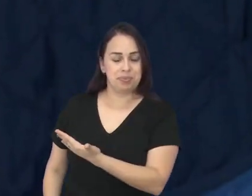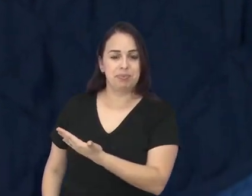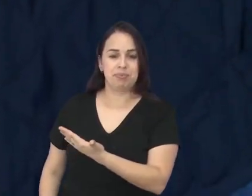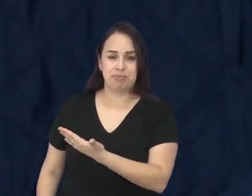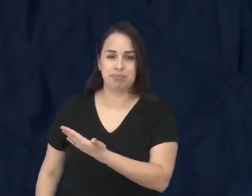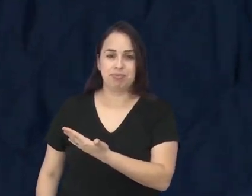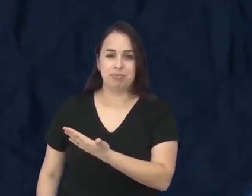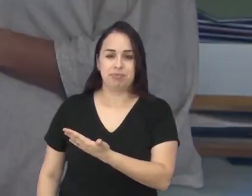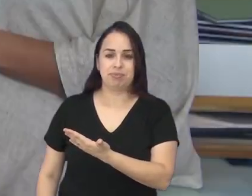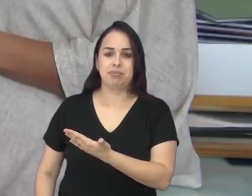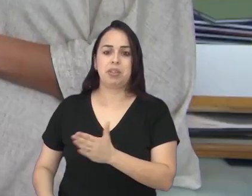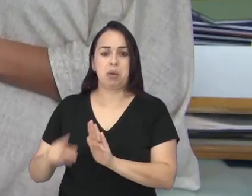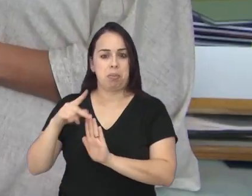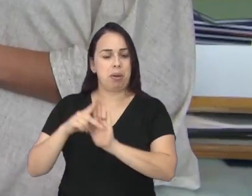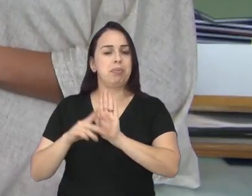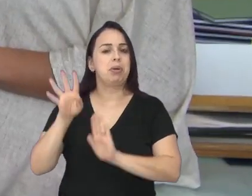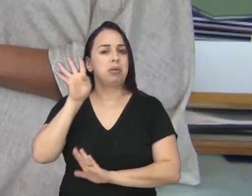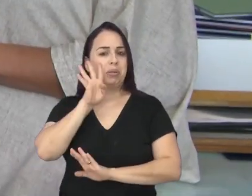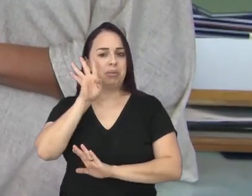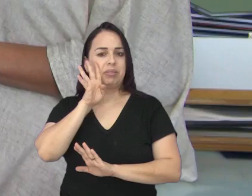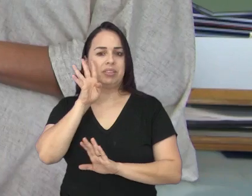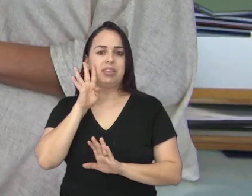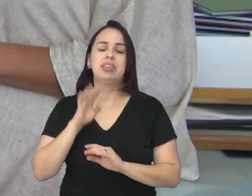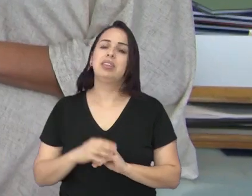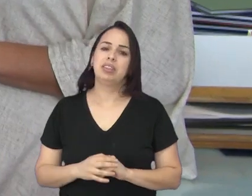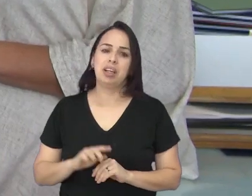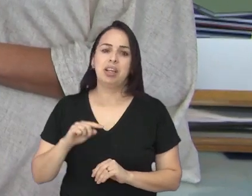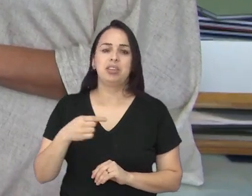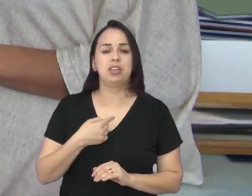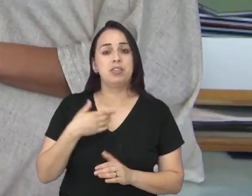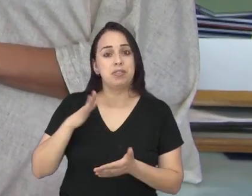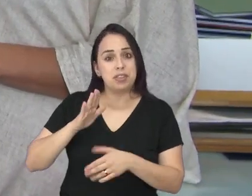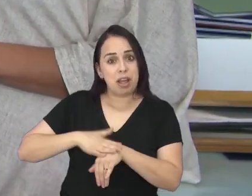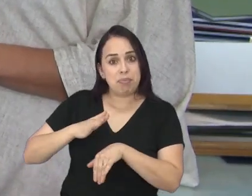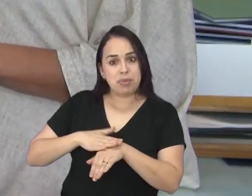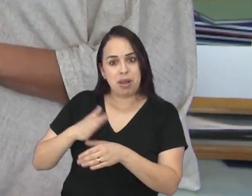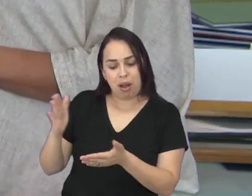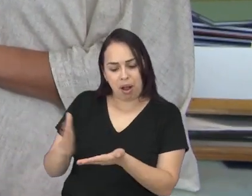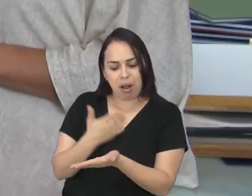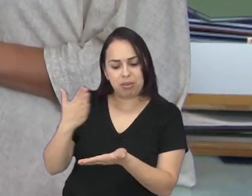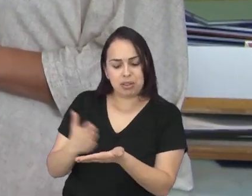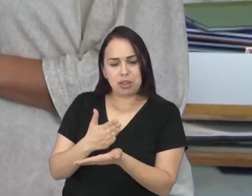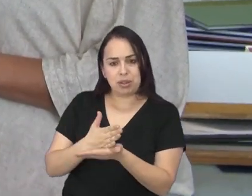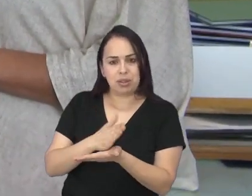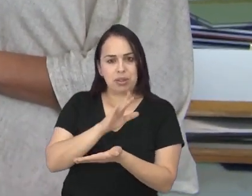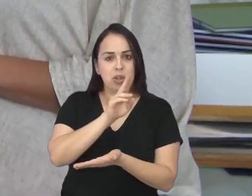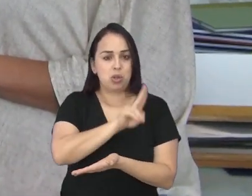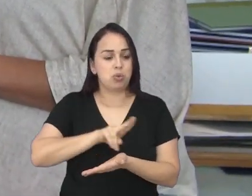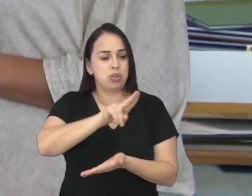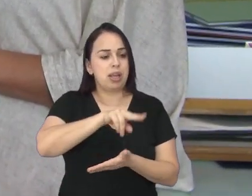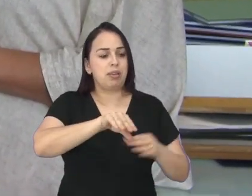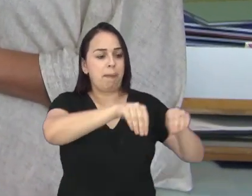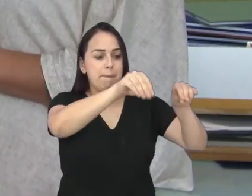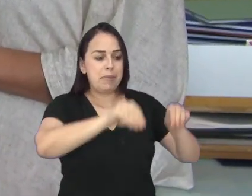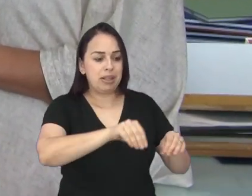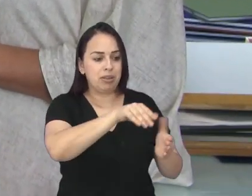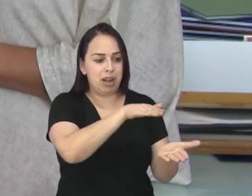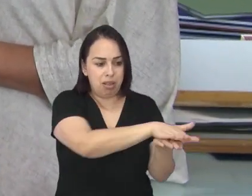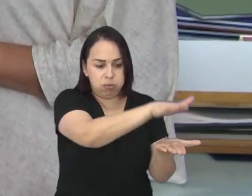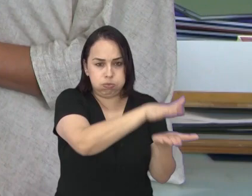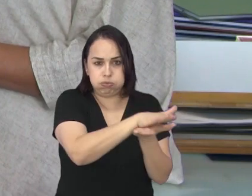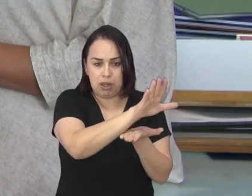caderno e foi um projeto muito legal. Então a gente fez cadernos com a capa de gravuras